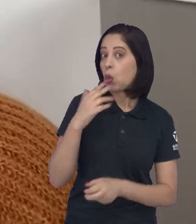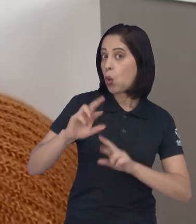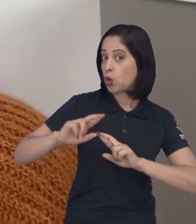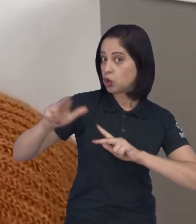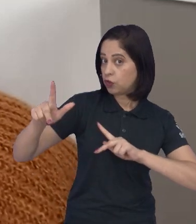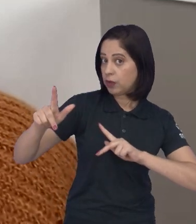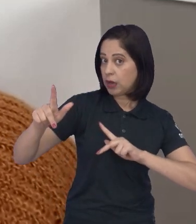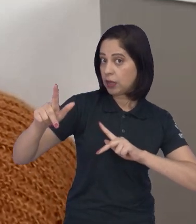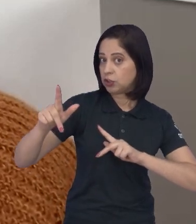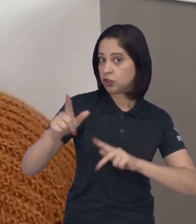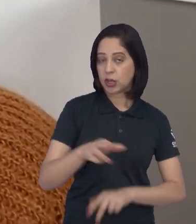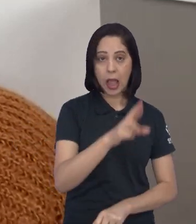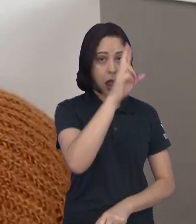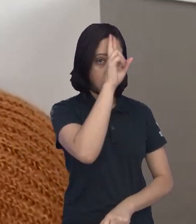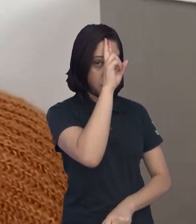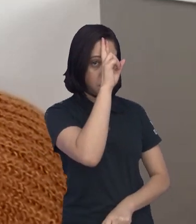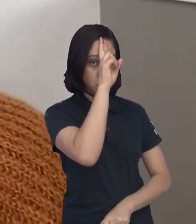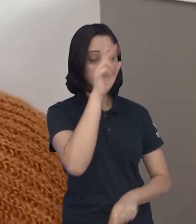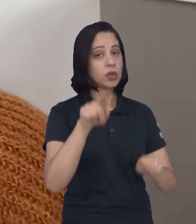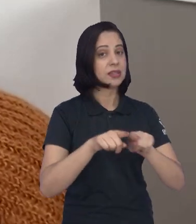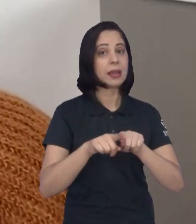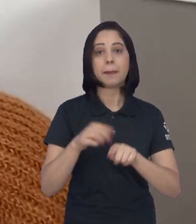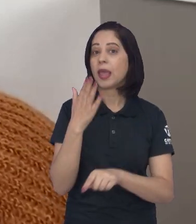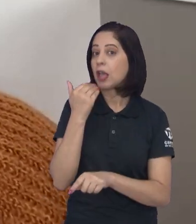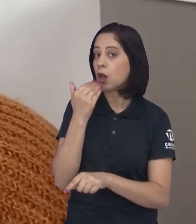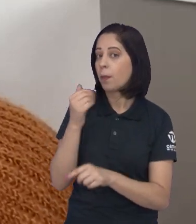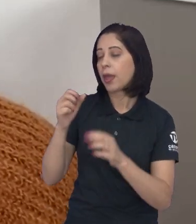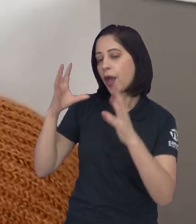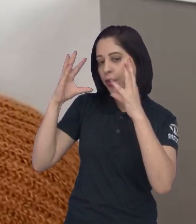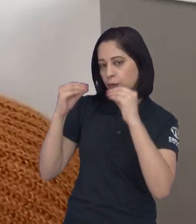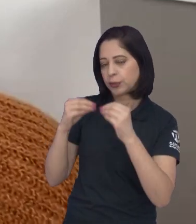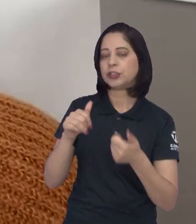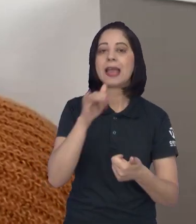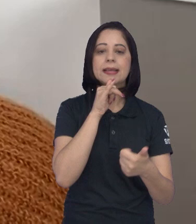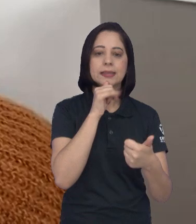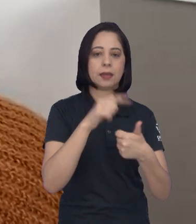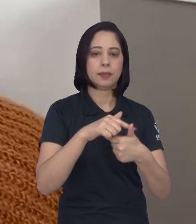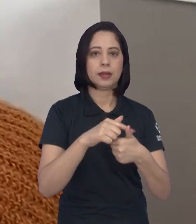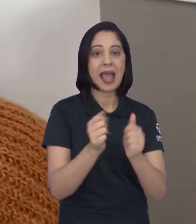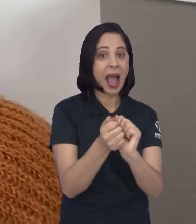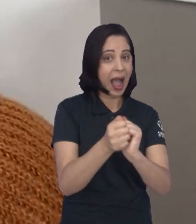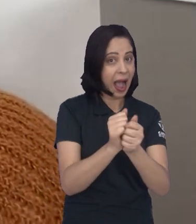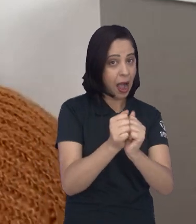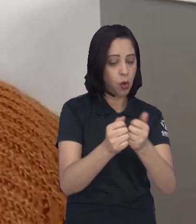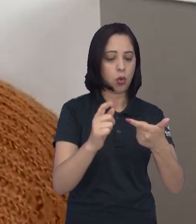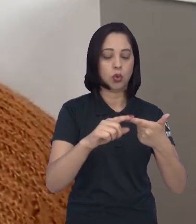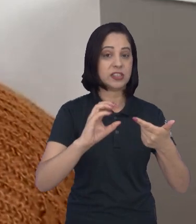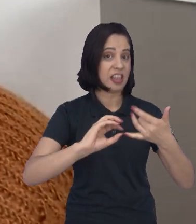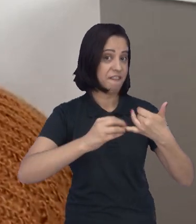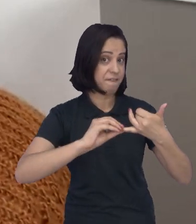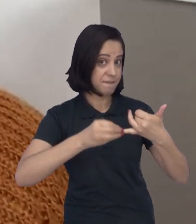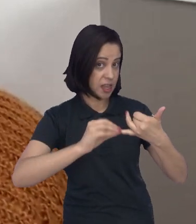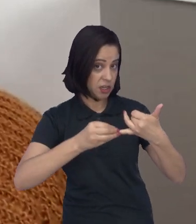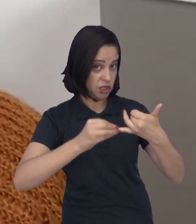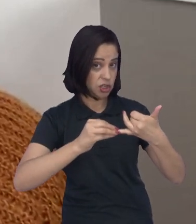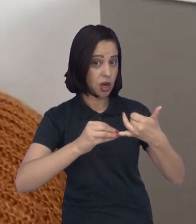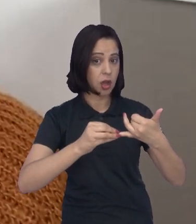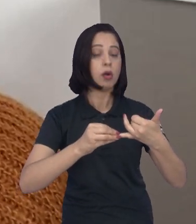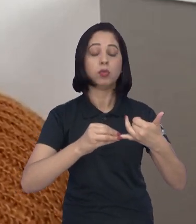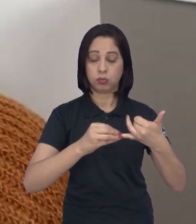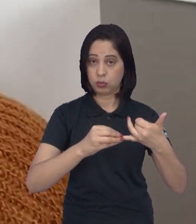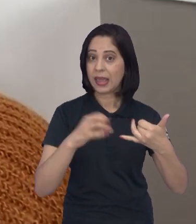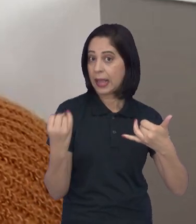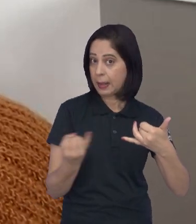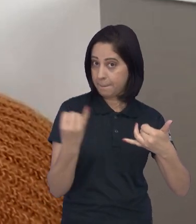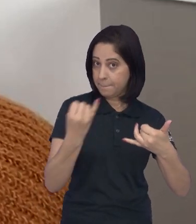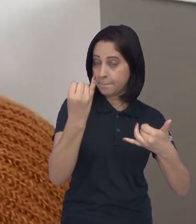almoço quanto do jantar o que significa isso vamos lá arroz e feijão importantíssimo ter na alimentação